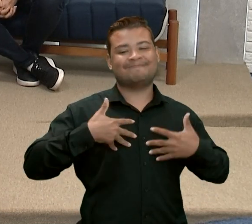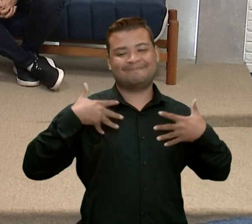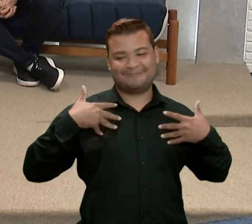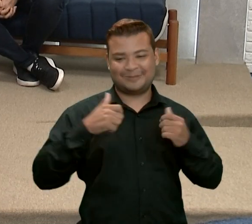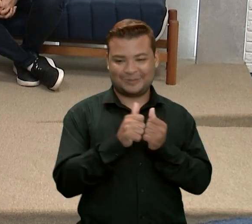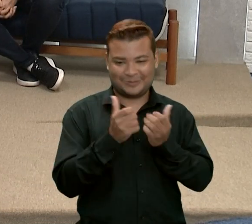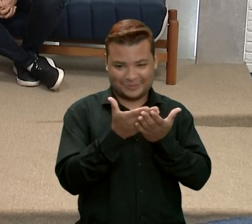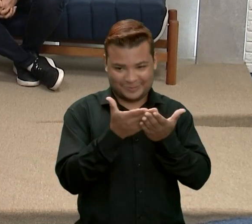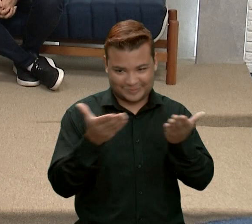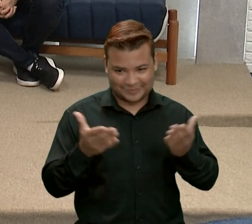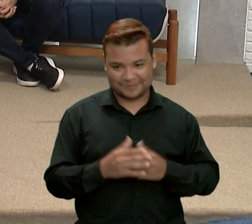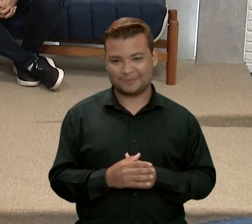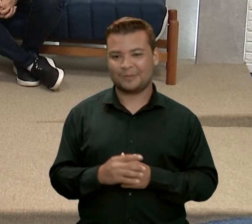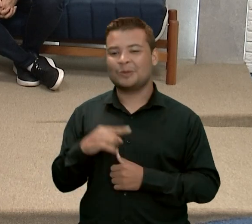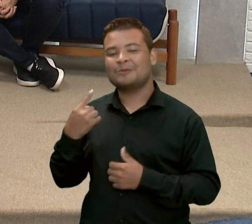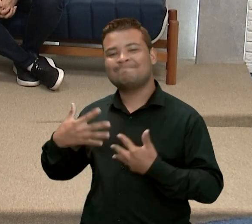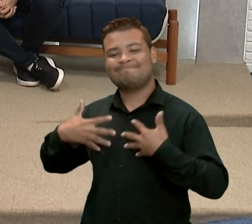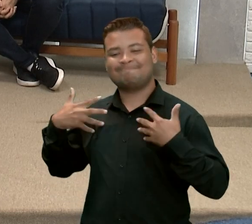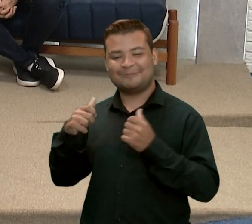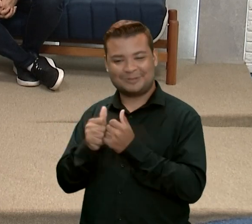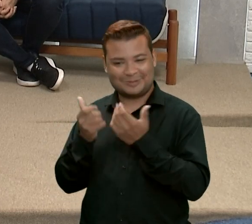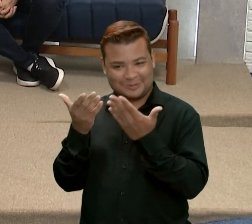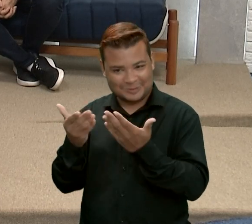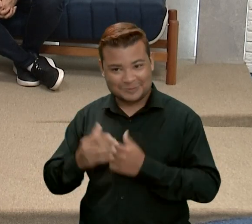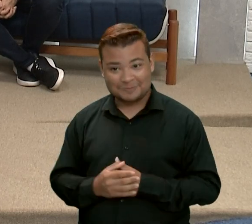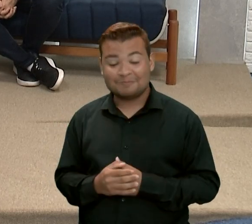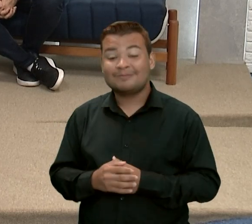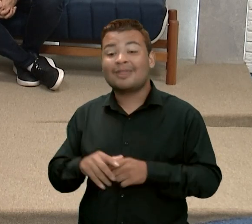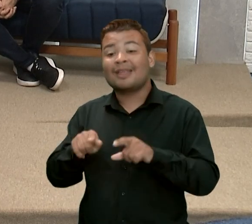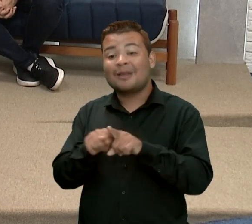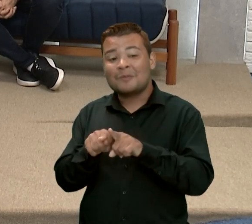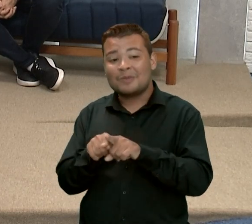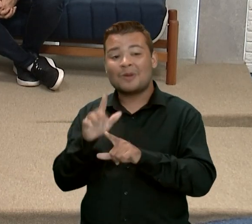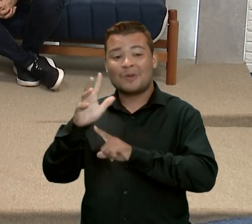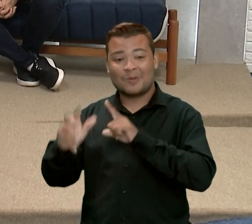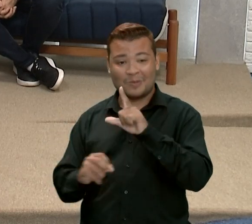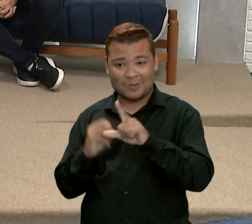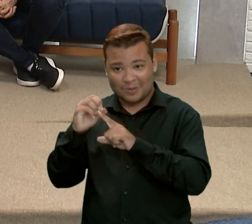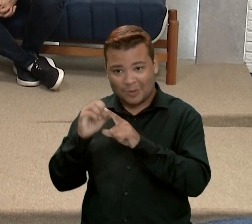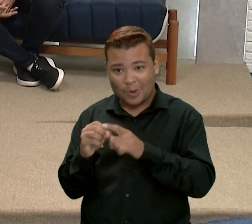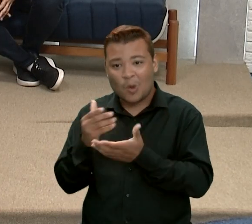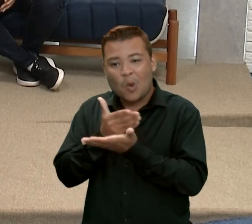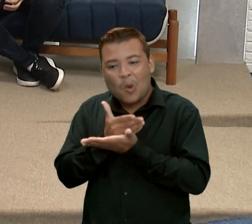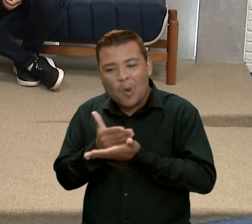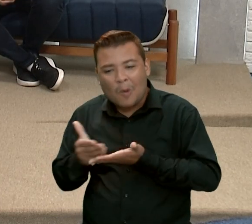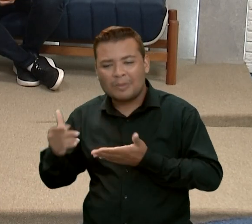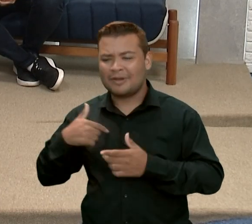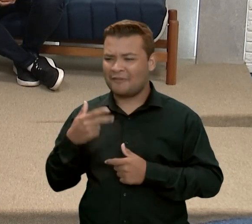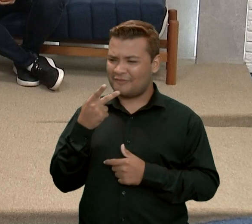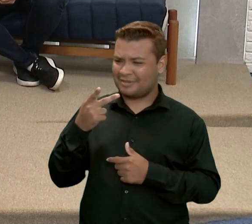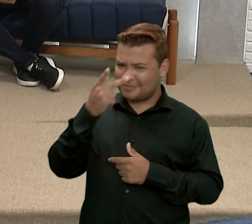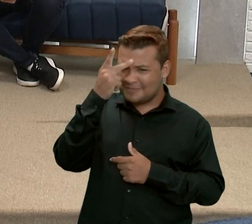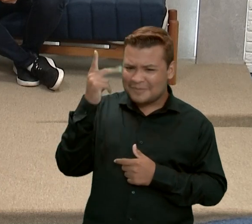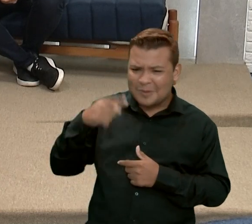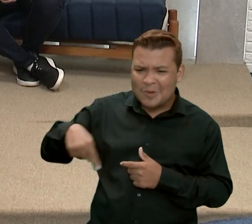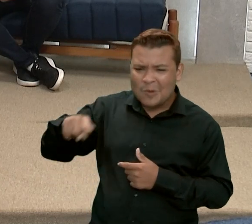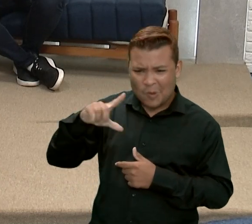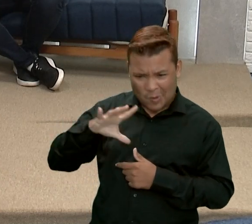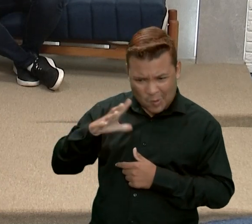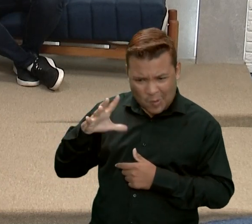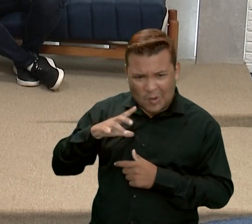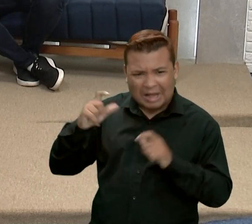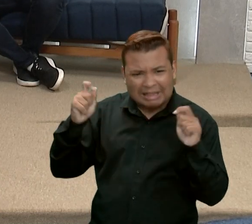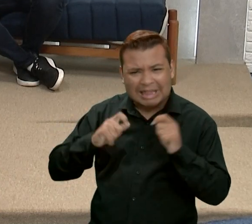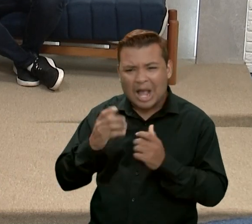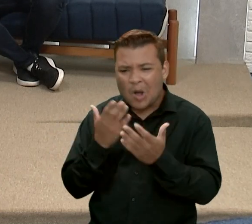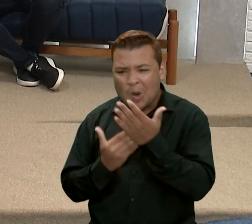vocês aqui. Alegria toda nossa, inclusive no início do programa, eu falei sobre as pessoas, será que elas teriam coragem de comer alimentos